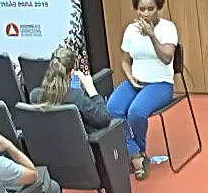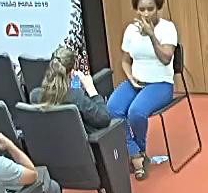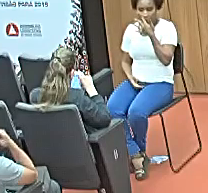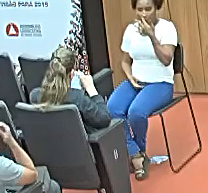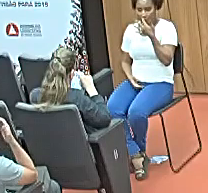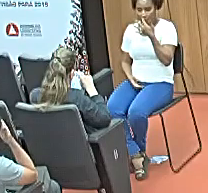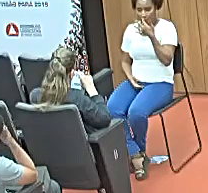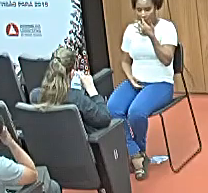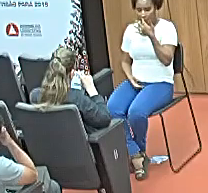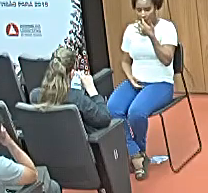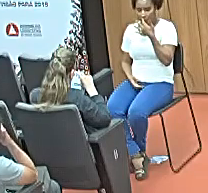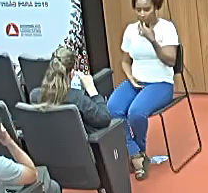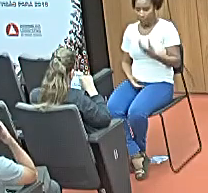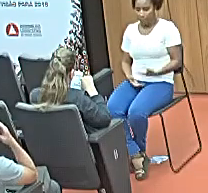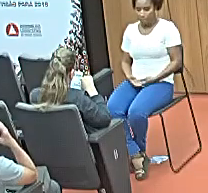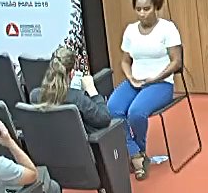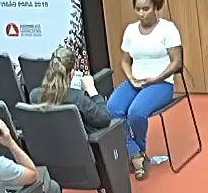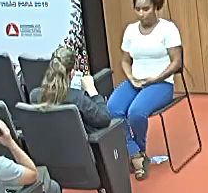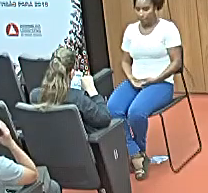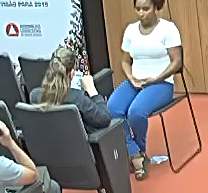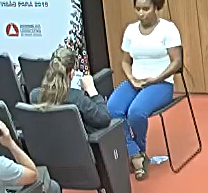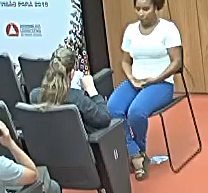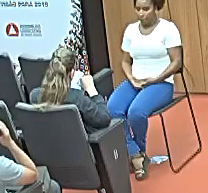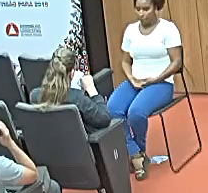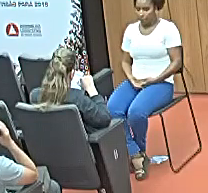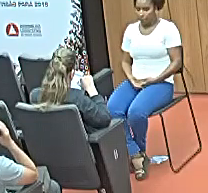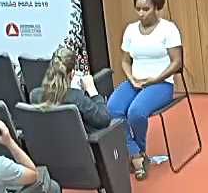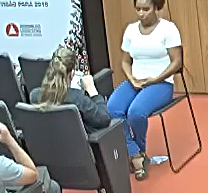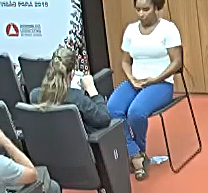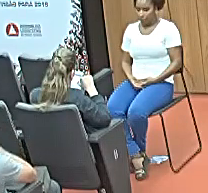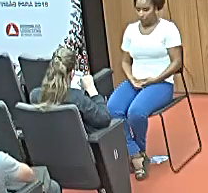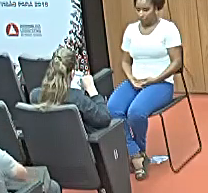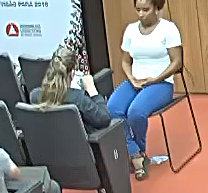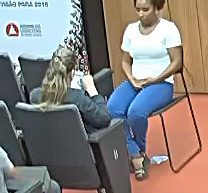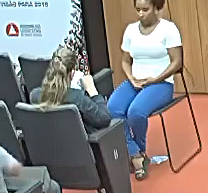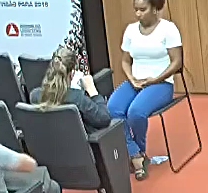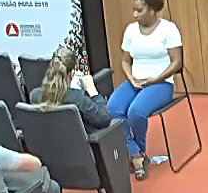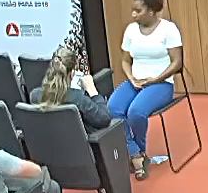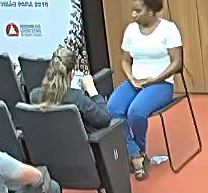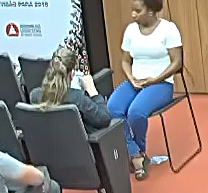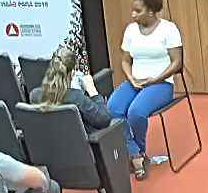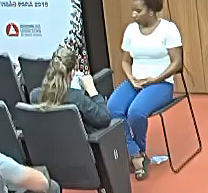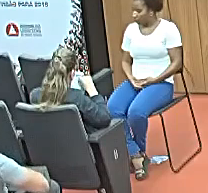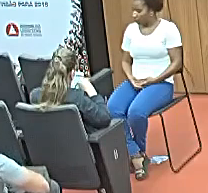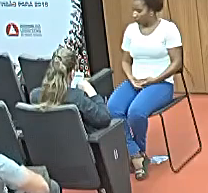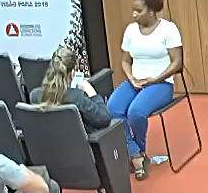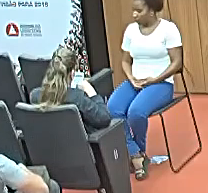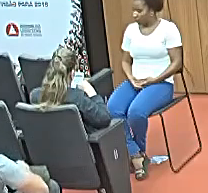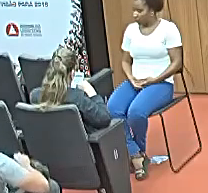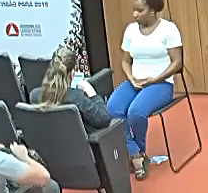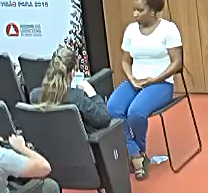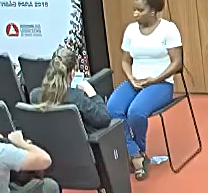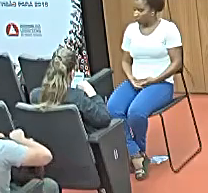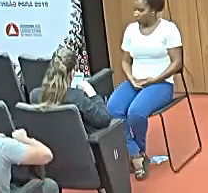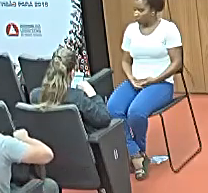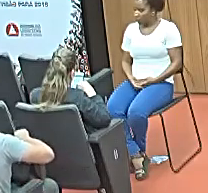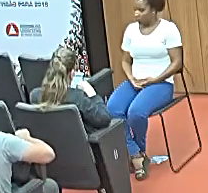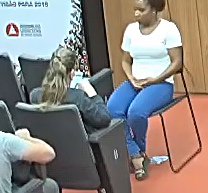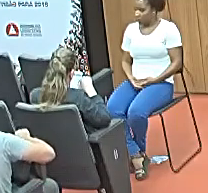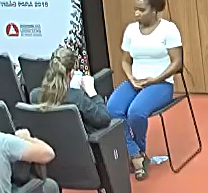paternidade responsável sob a gestão da defensoria pública através de exames de dna é